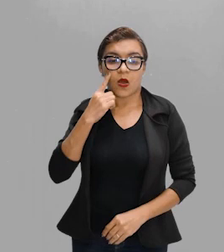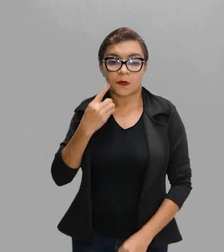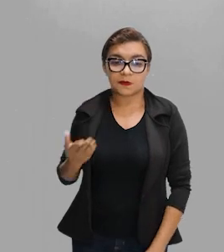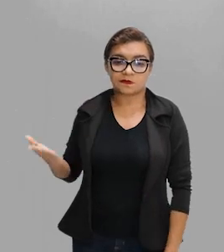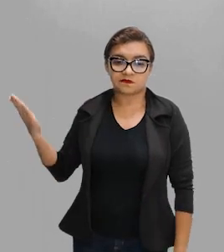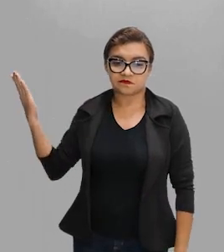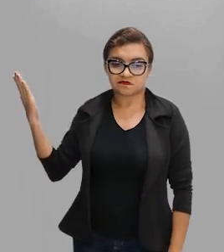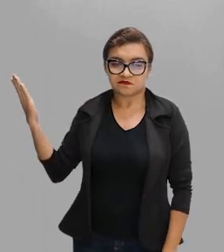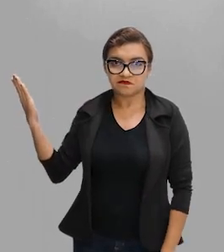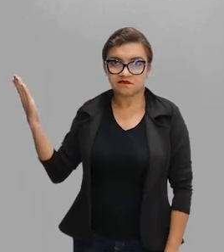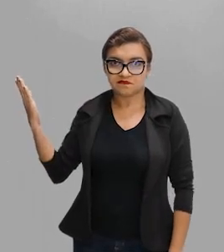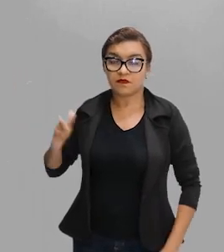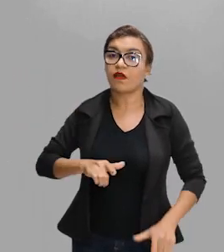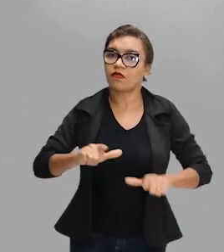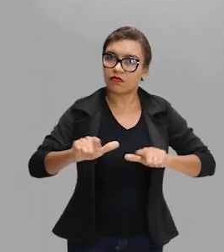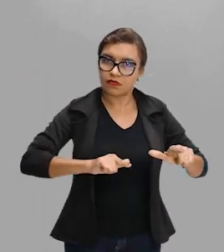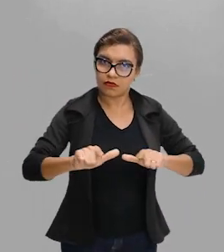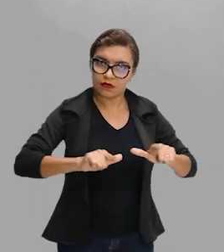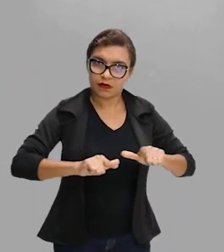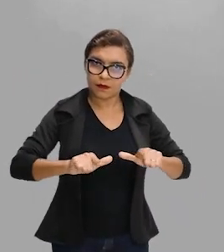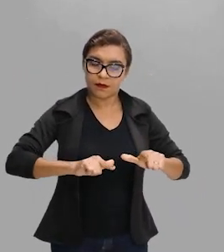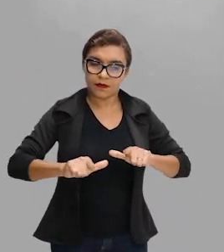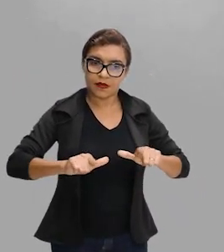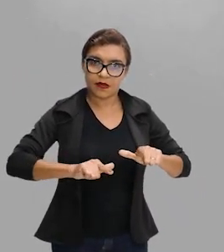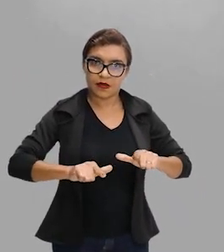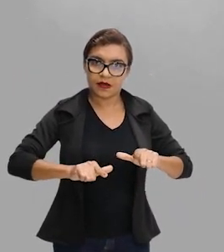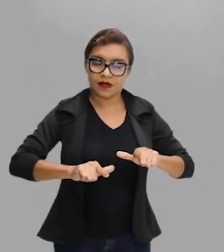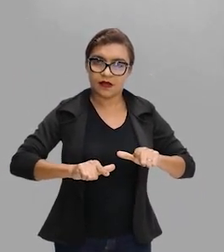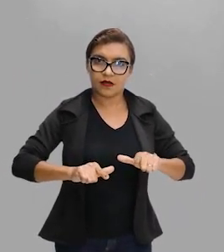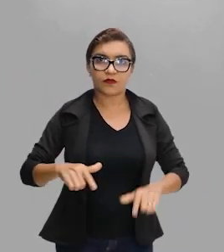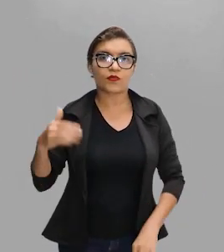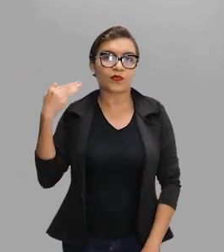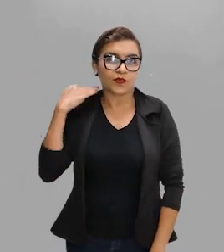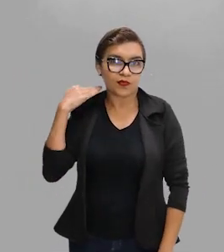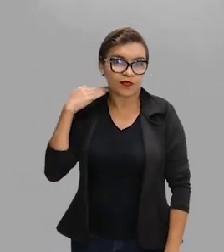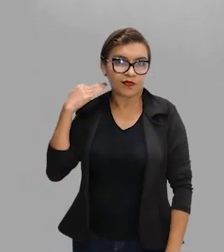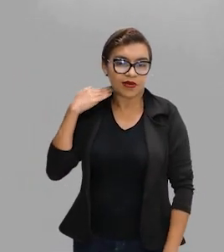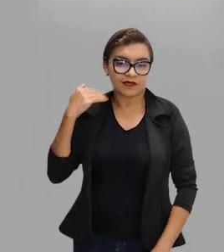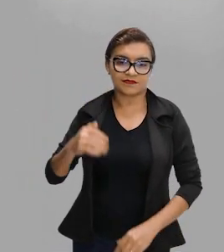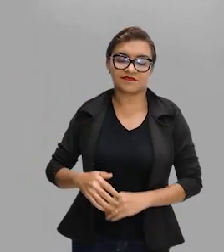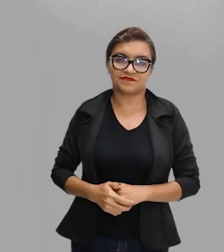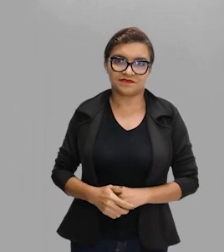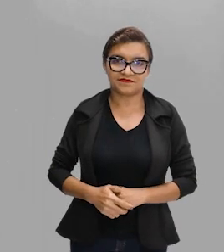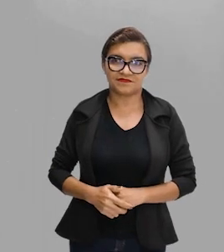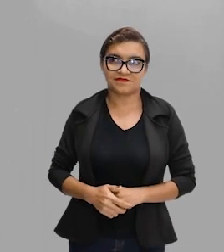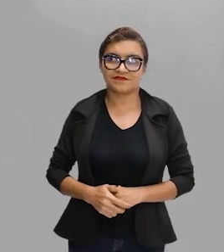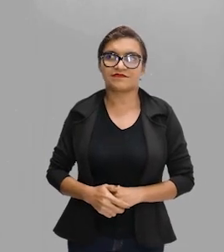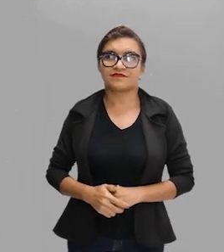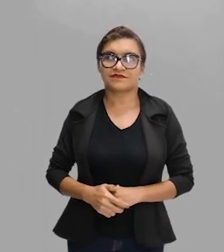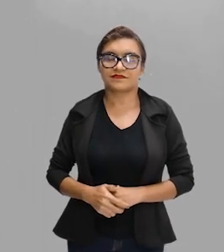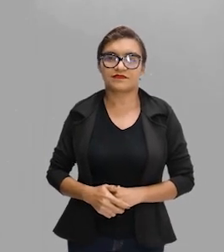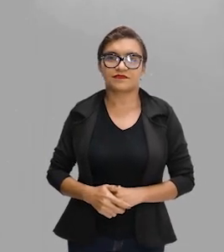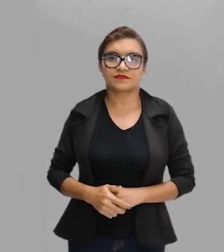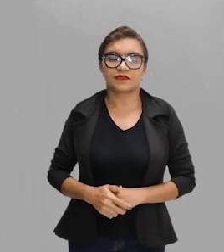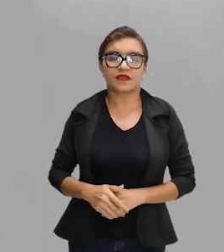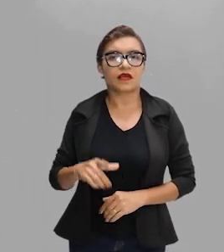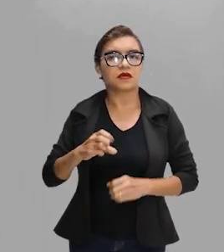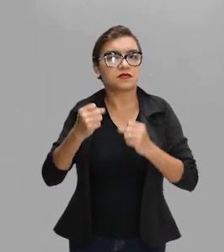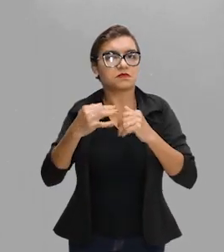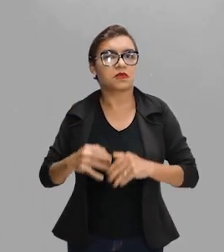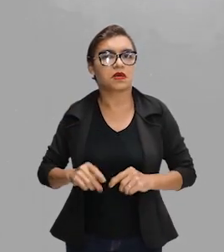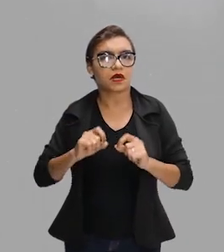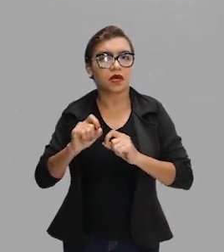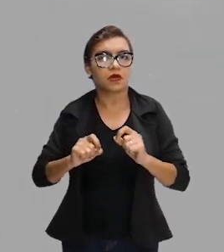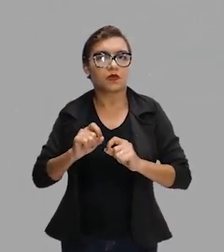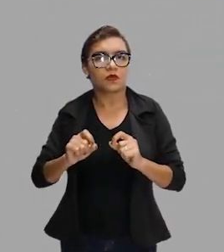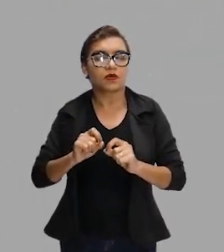um banco. Eu trabalho em um banco. Trabalho em um banco está suprimido aqui,